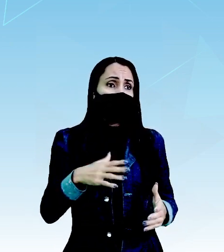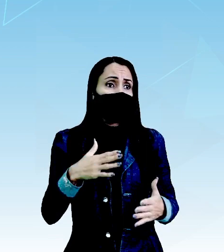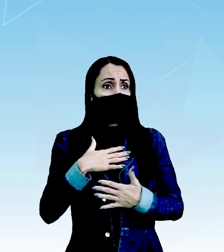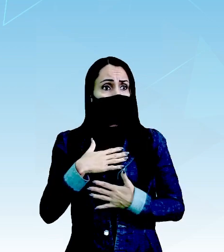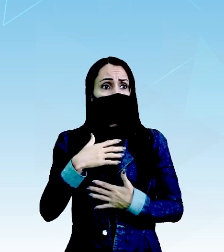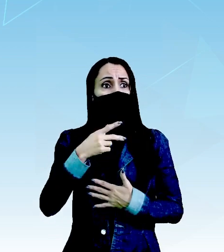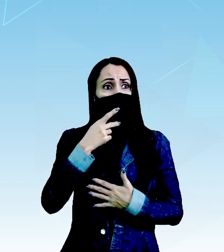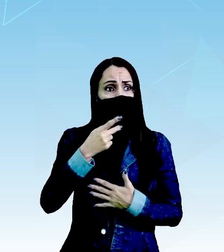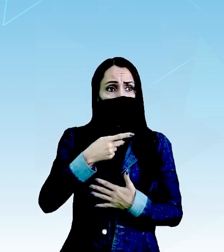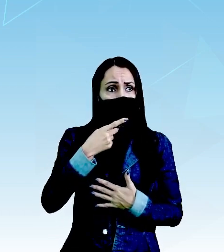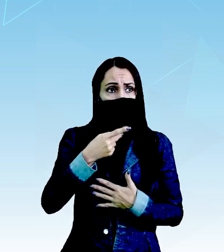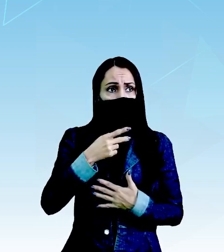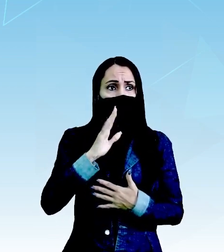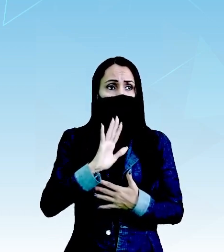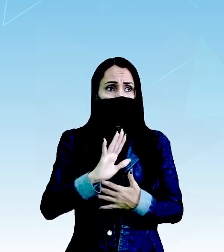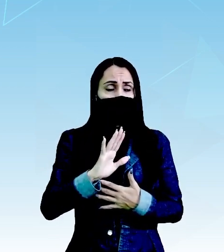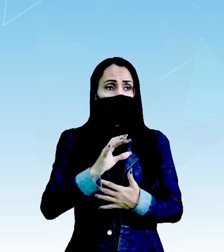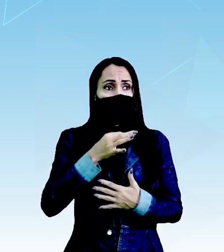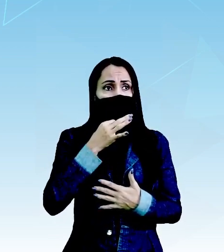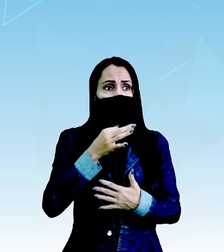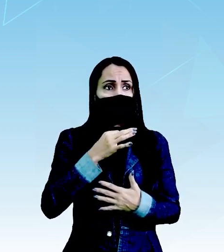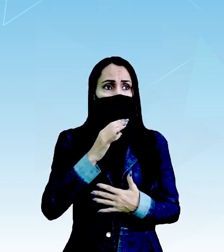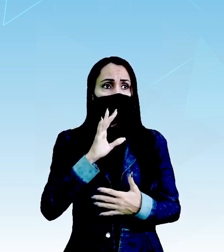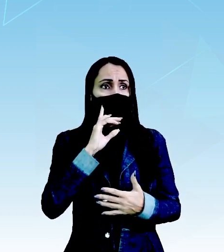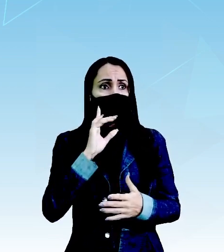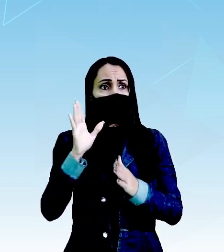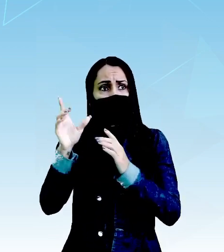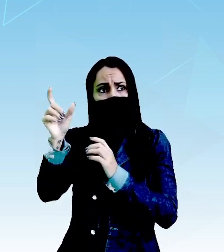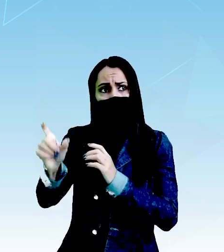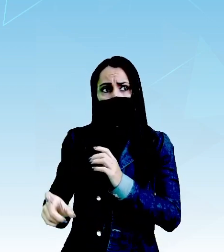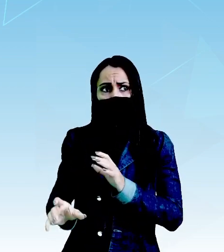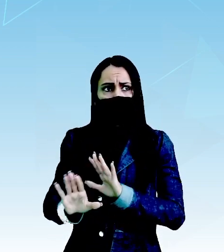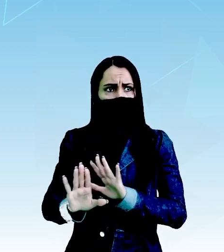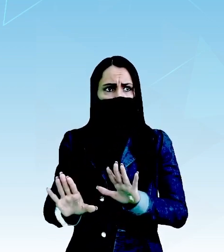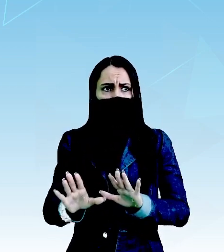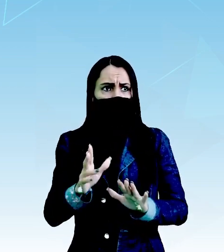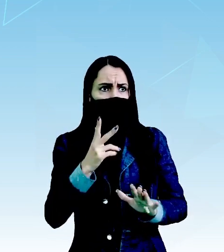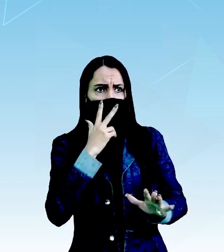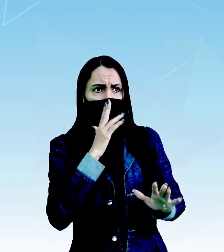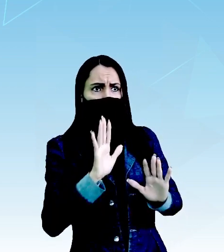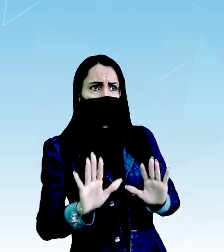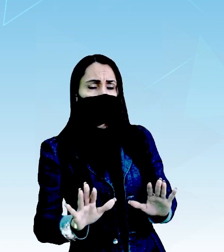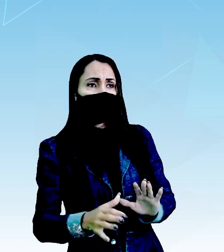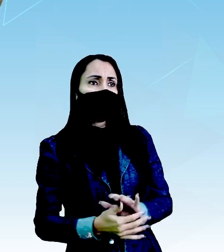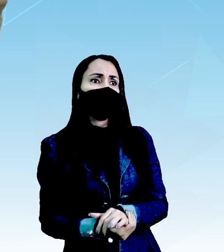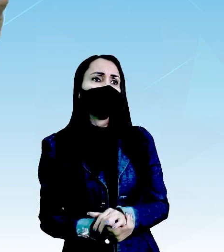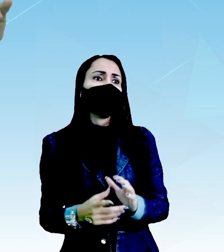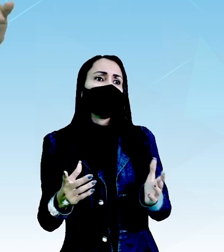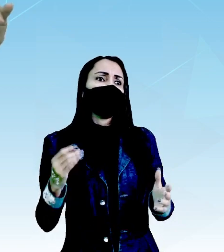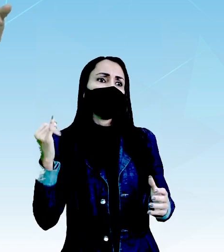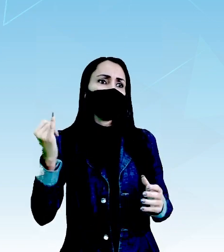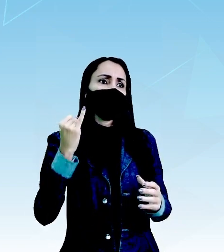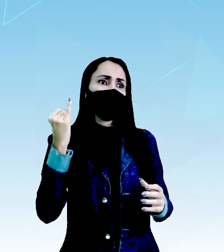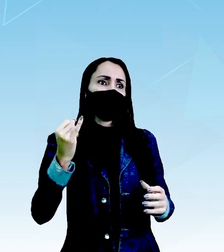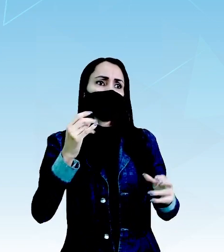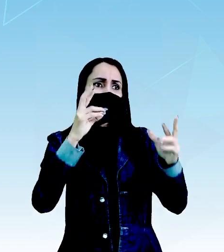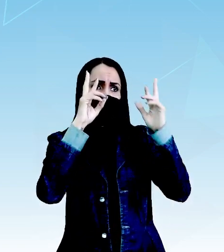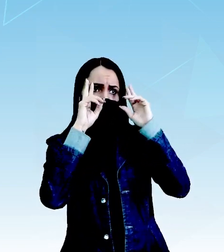engraçado, talvez o outro não ache. E é importante lembrar justamente ser